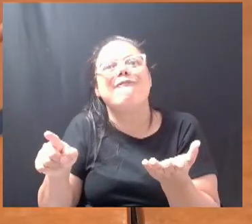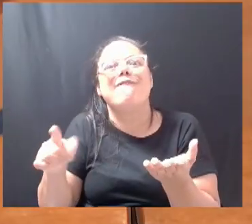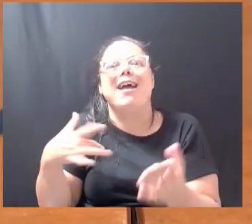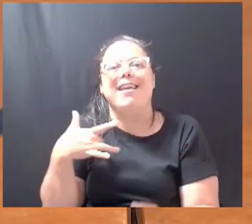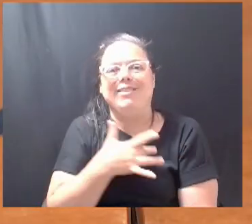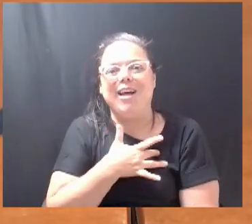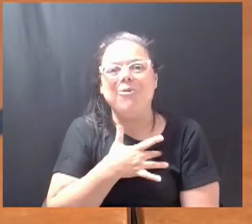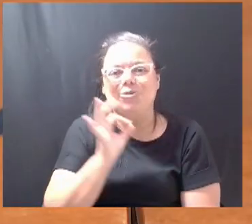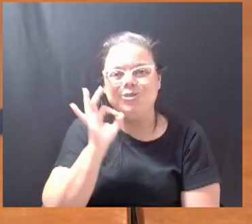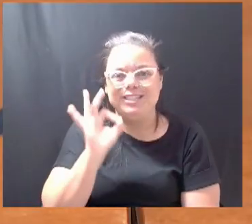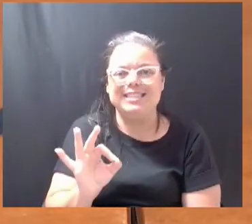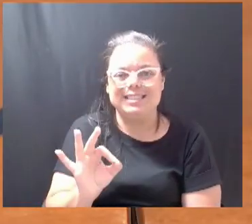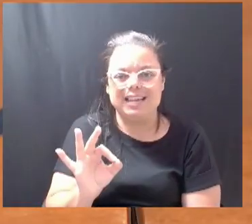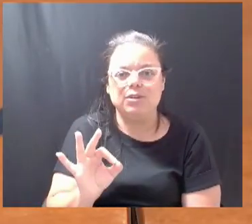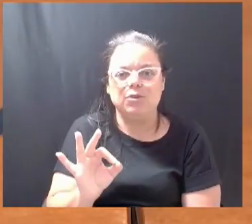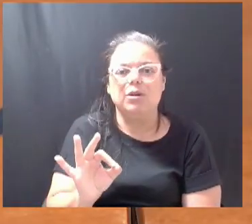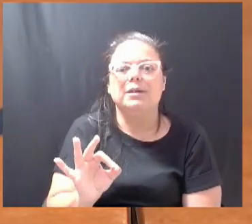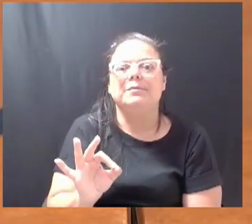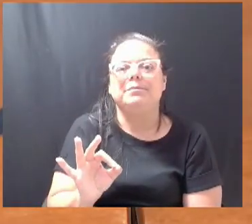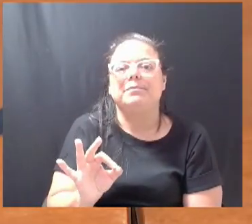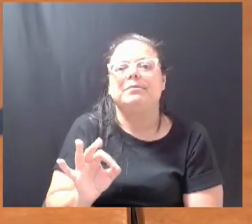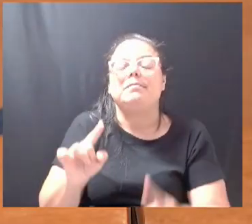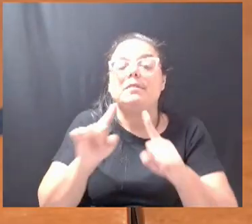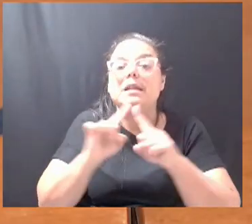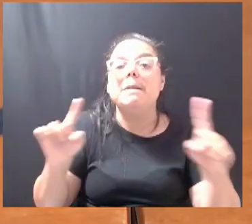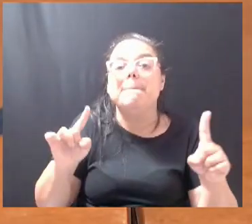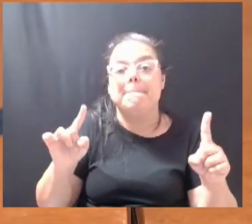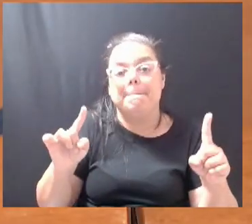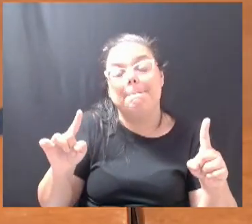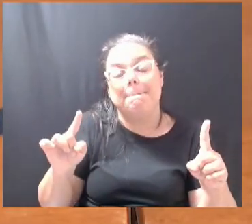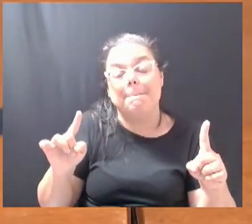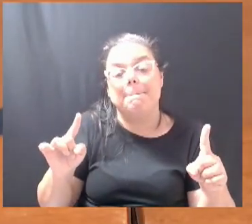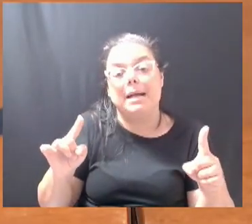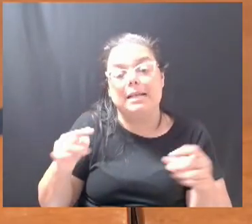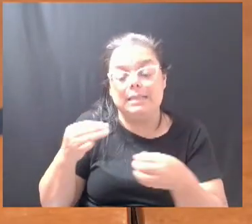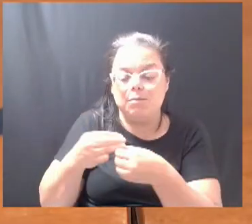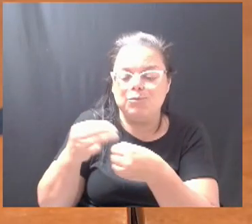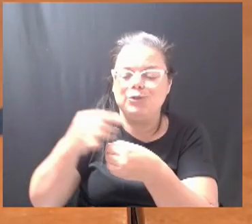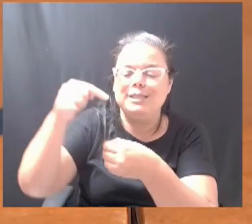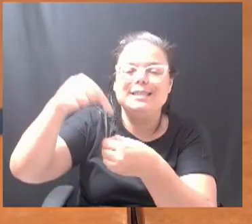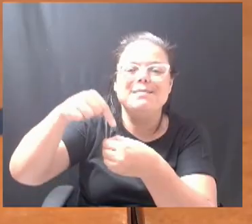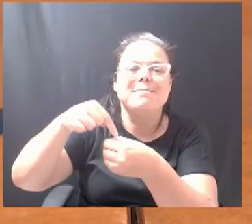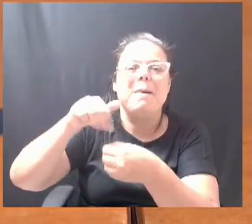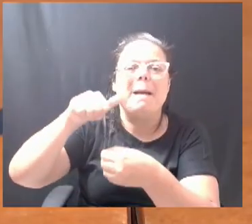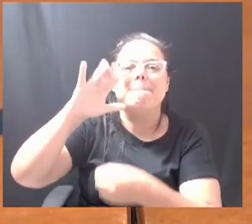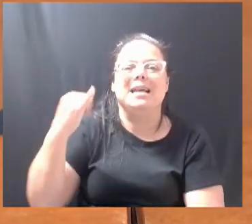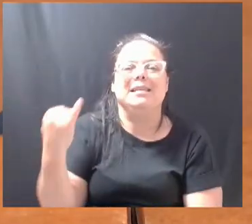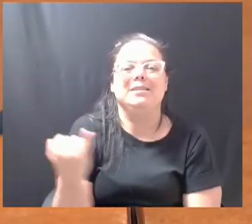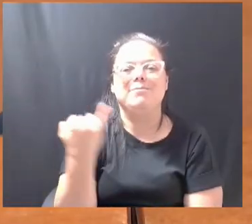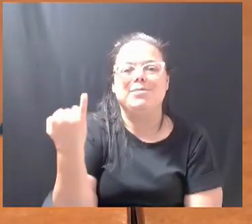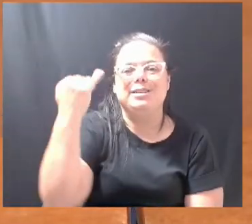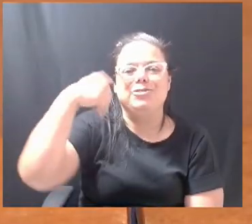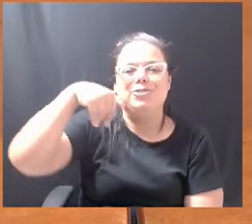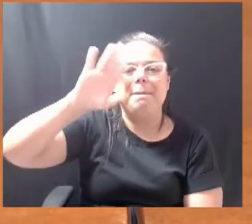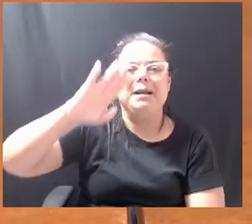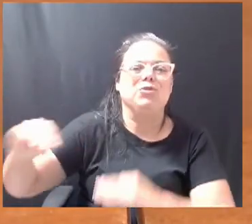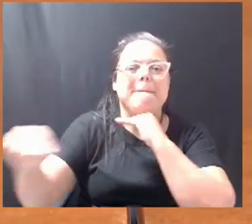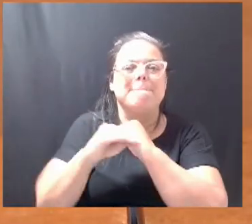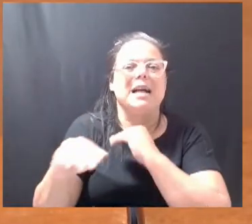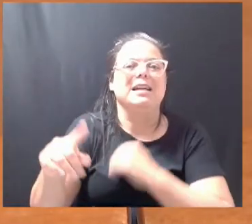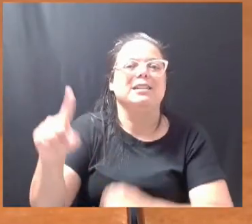com certeza. Mas a eleição municipal é a eleição mais importante. É a que impacta no nosso dia a dia.